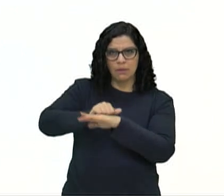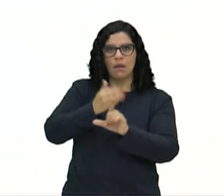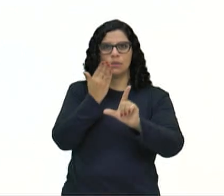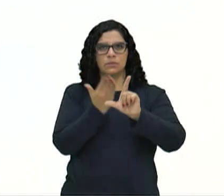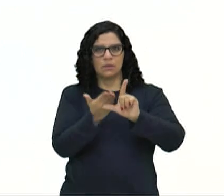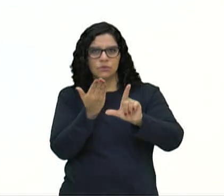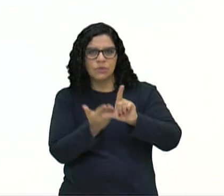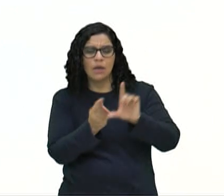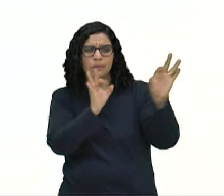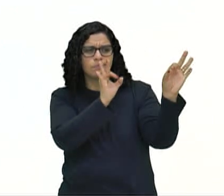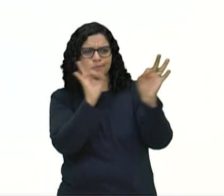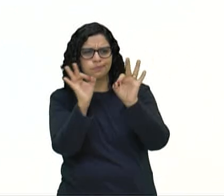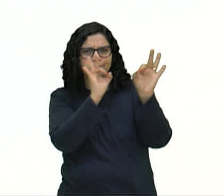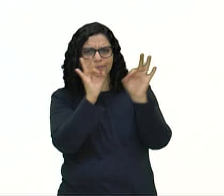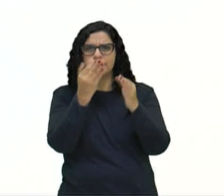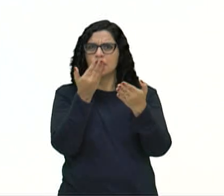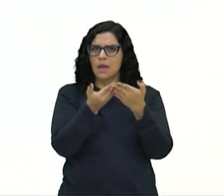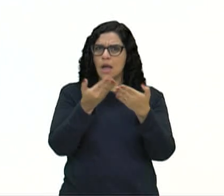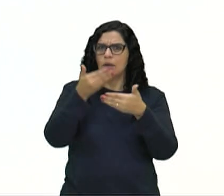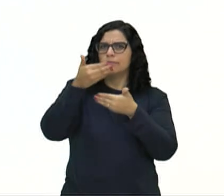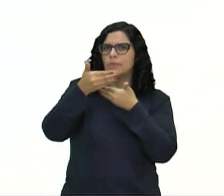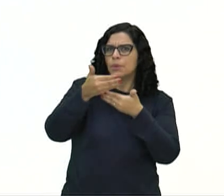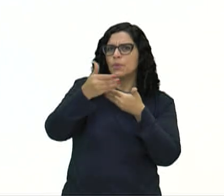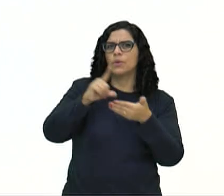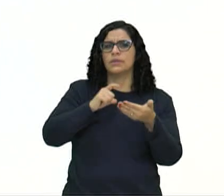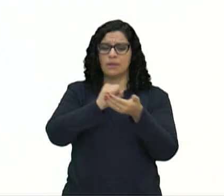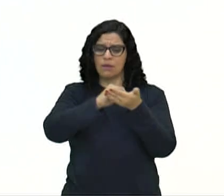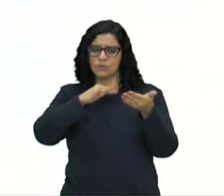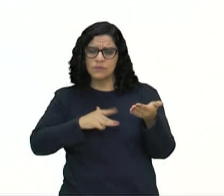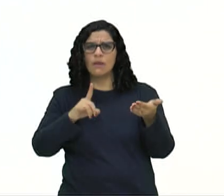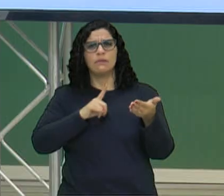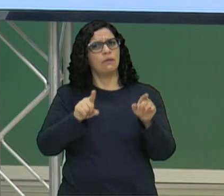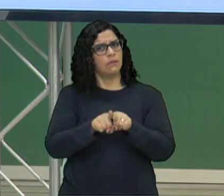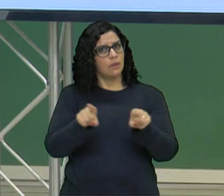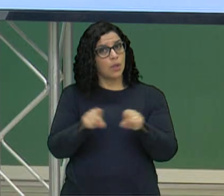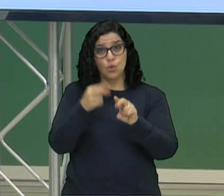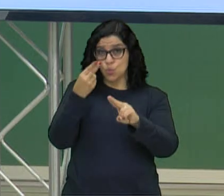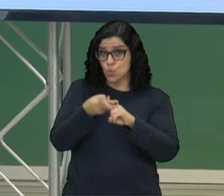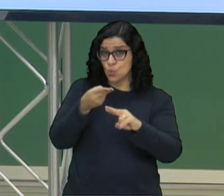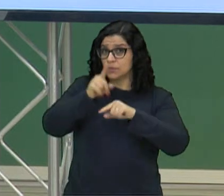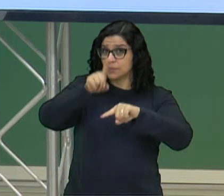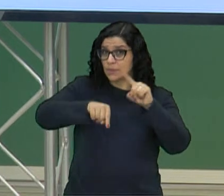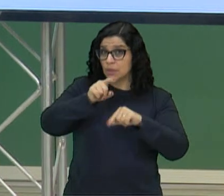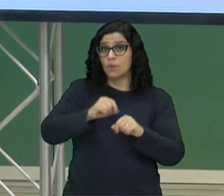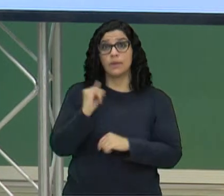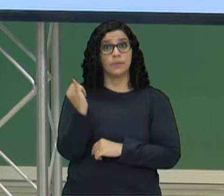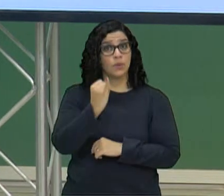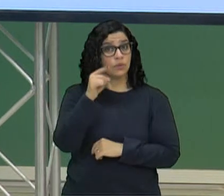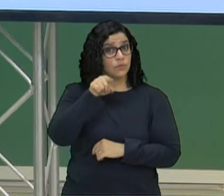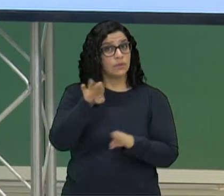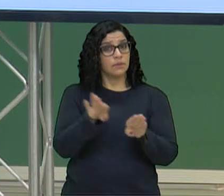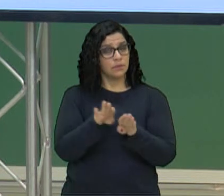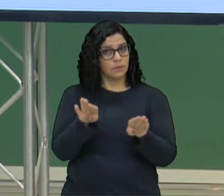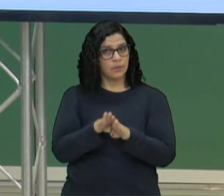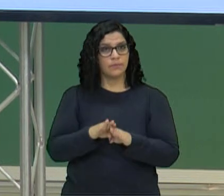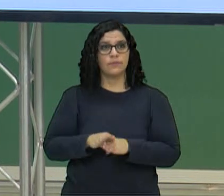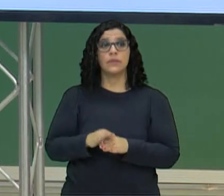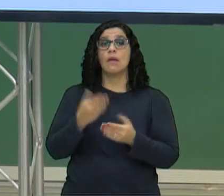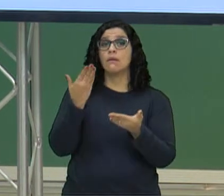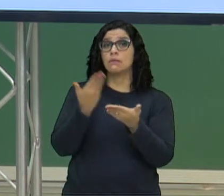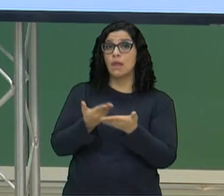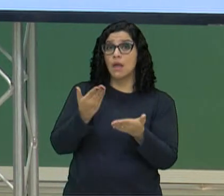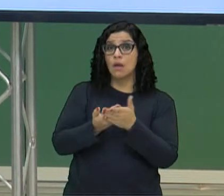Classroom, vai lá, você tem as aulas, você tem os slides, você tem as atividades, use isso. Uma coisa importante para você também, na